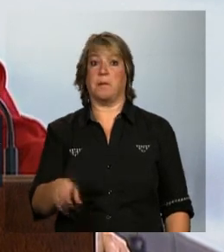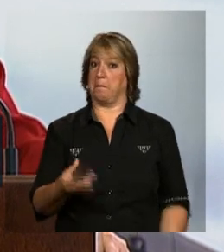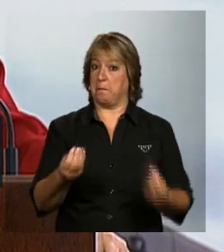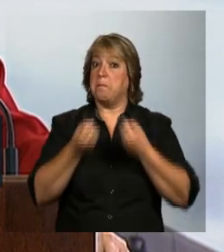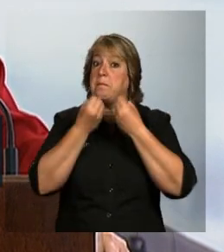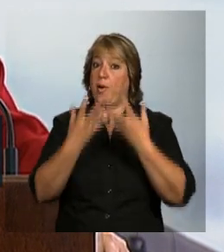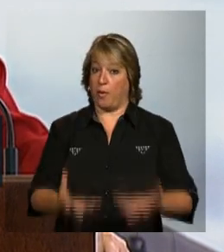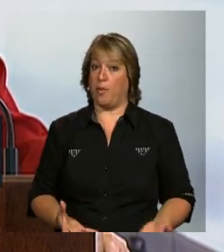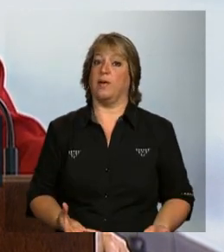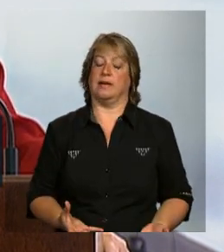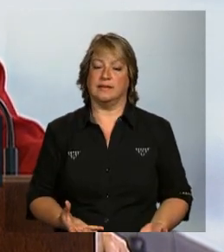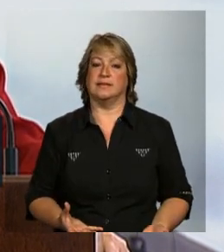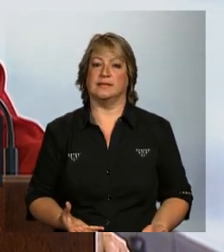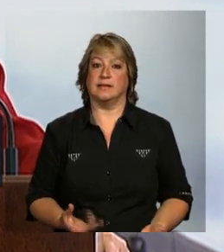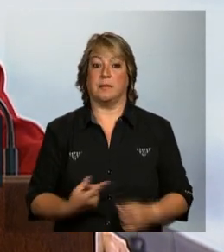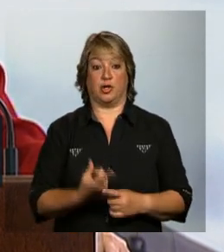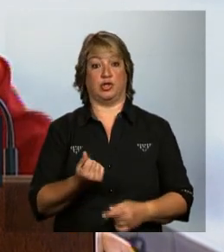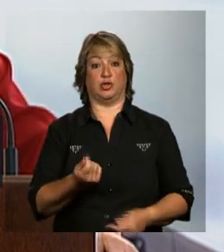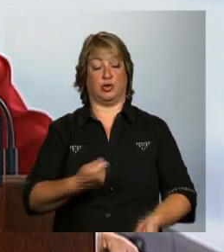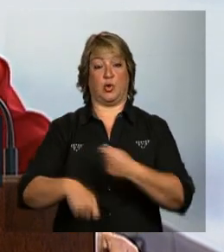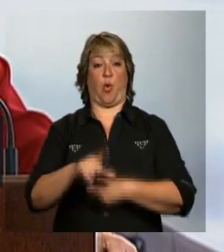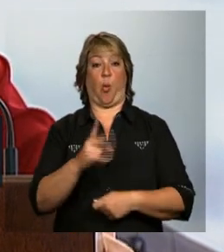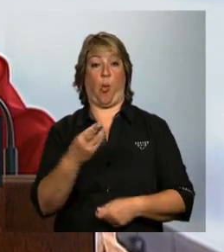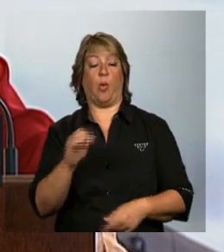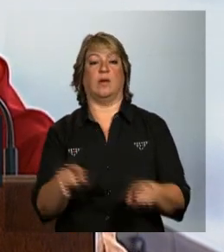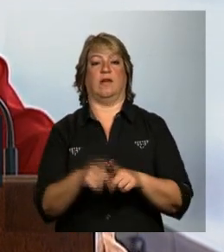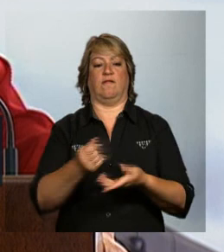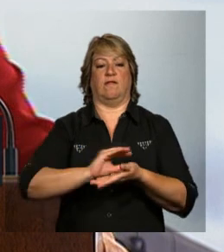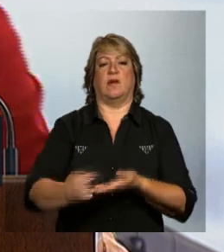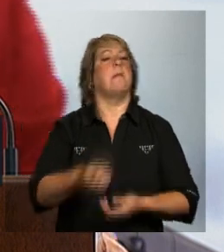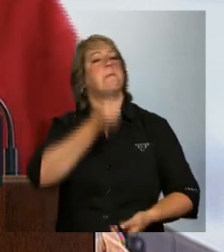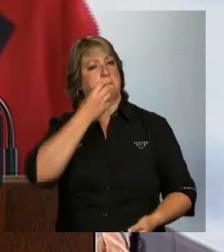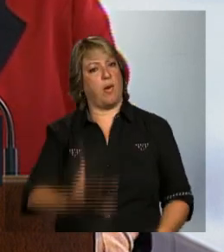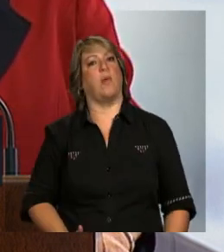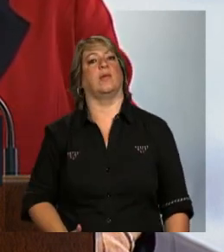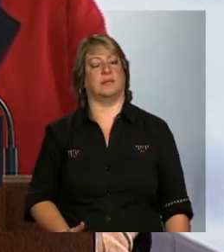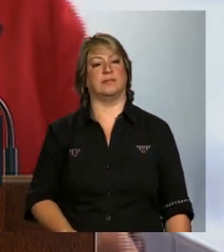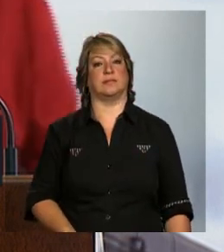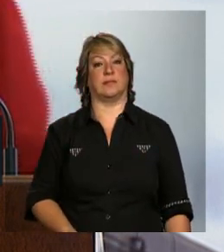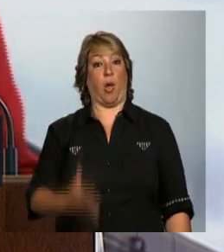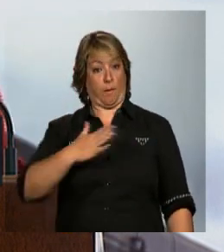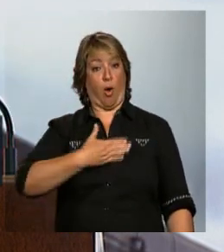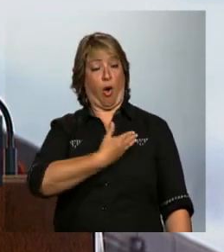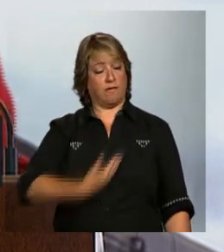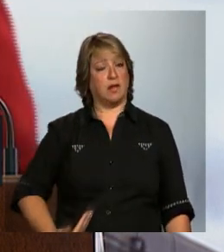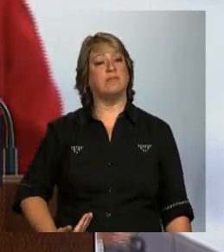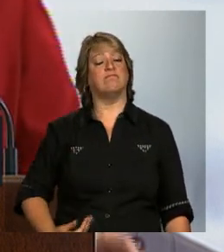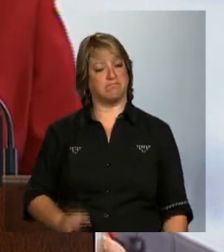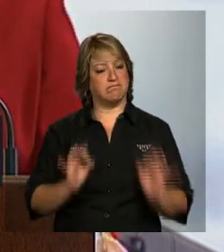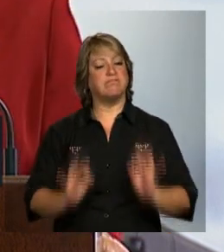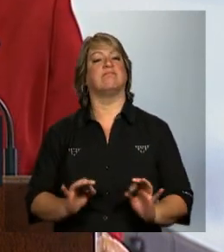muito atraentes em termos de rentabilidade de risco de financiamento o meu governo reconhece